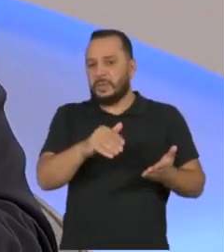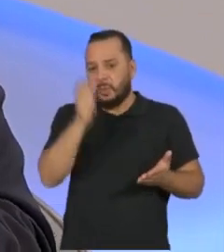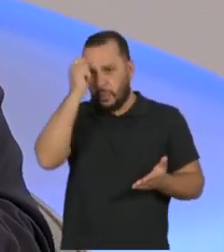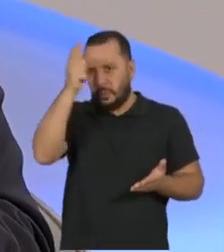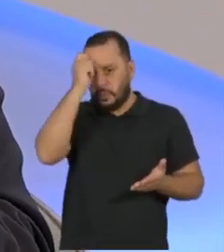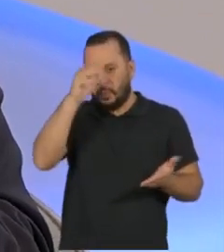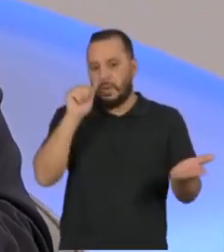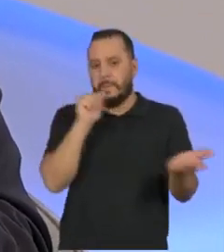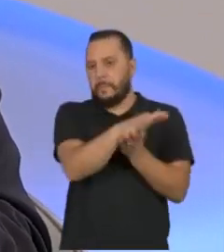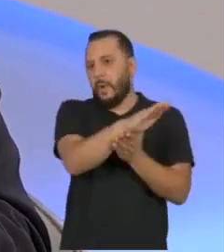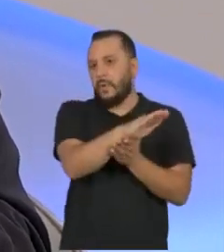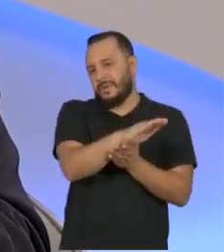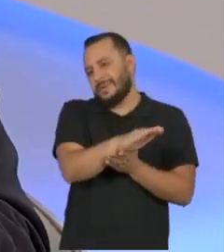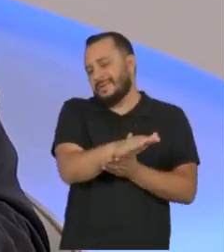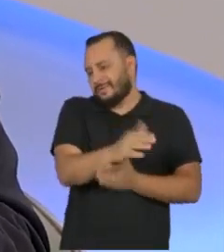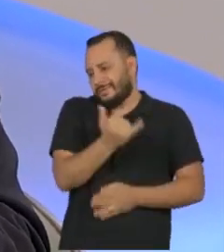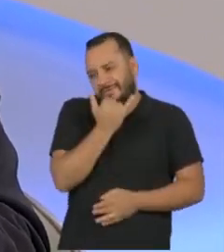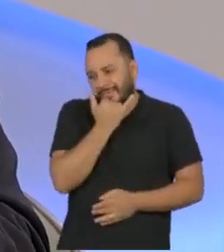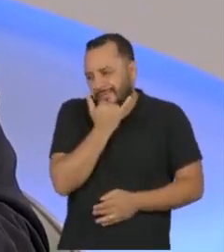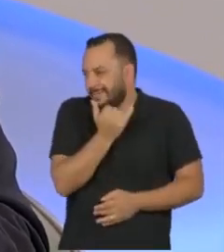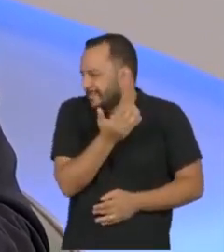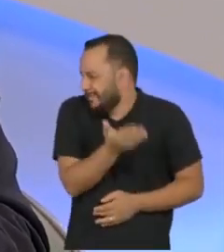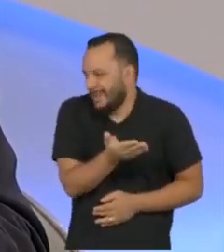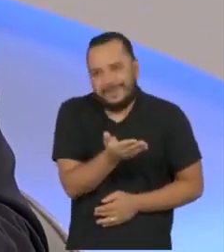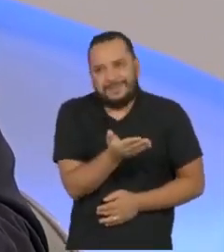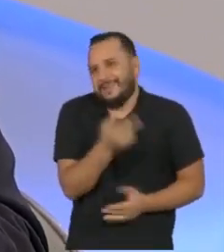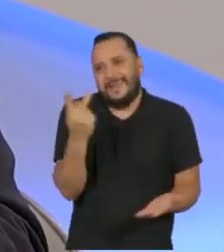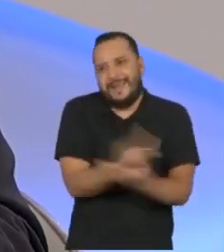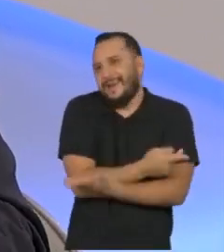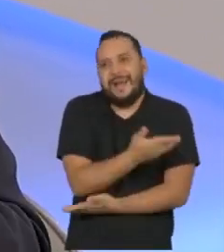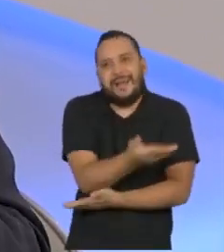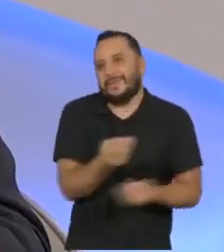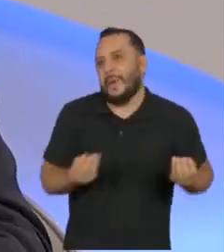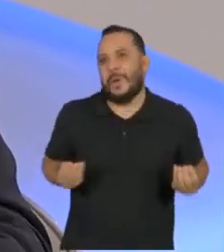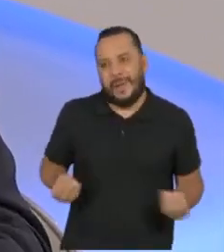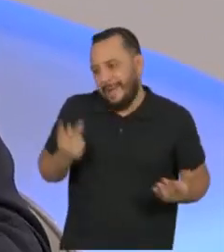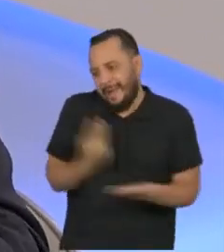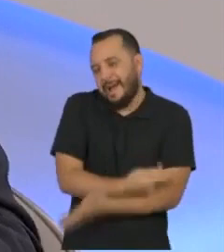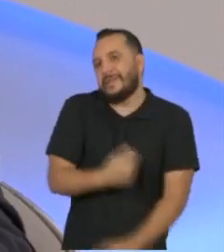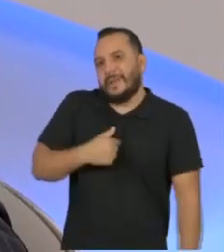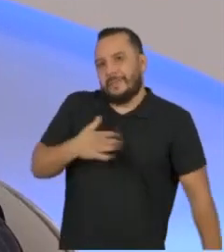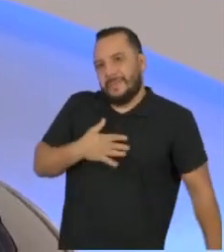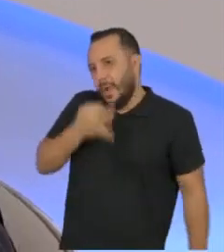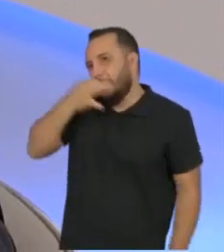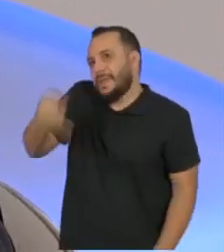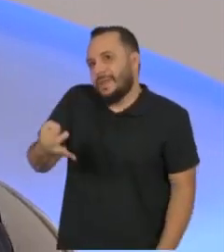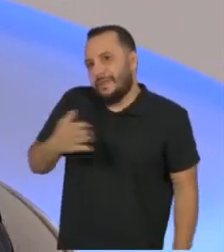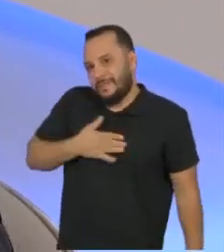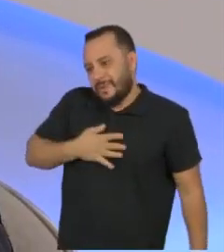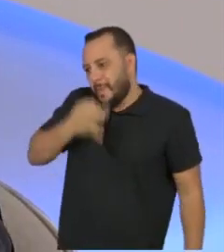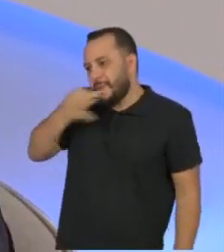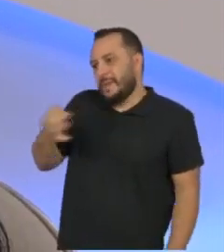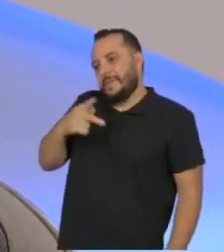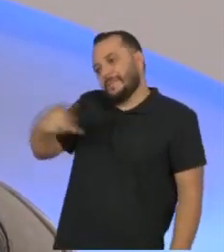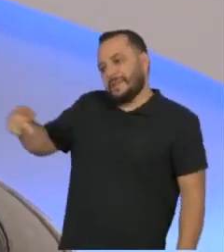foi um episódio bizarro. E, tendo ciência desse episódio, eu dei minha opinião. Mas eu dei opinião ao